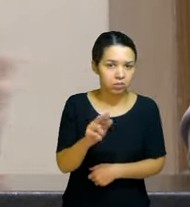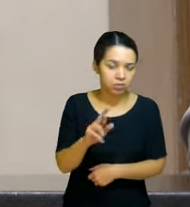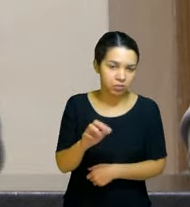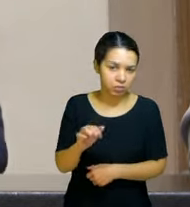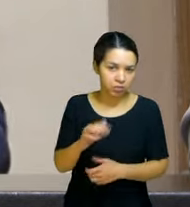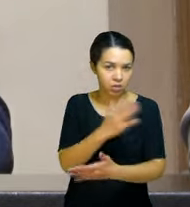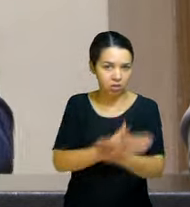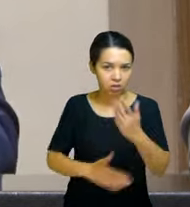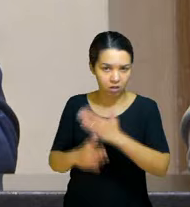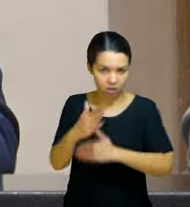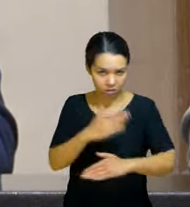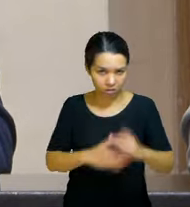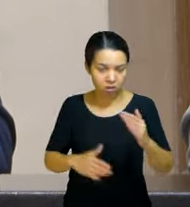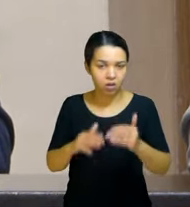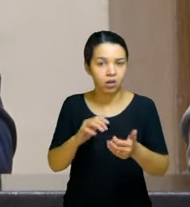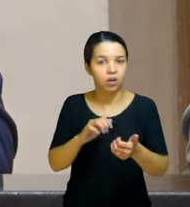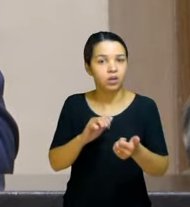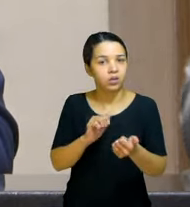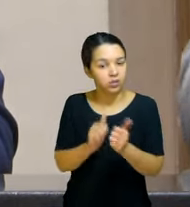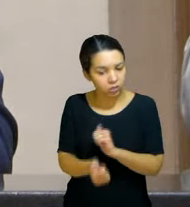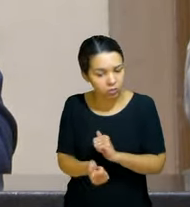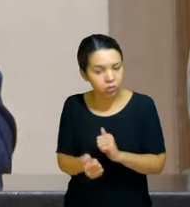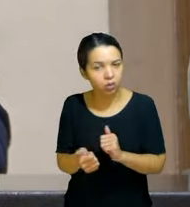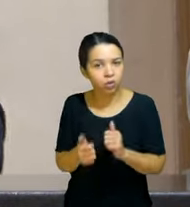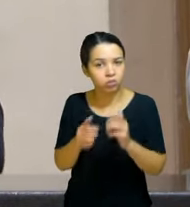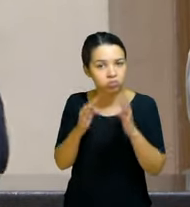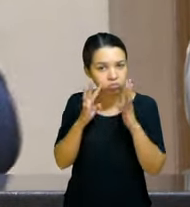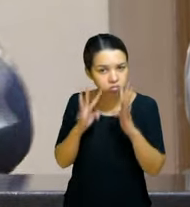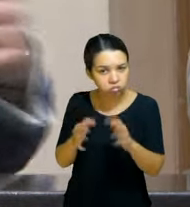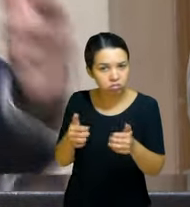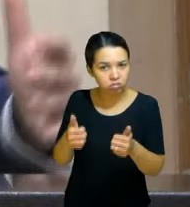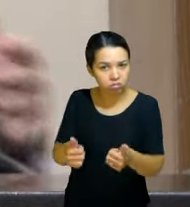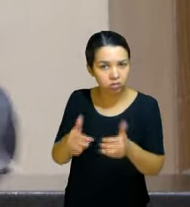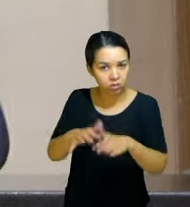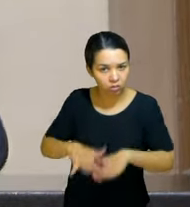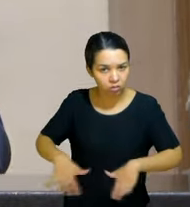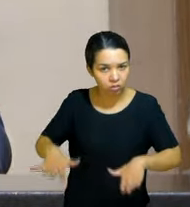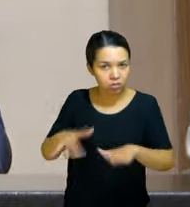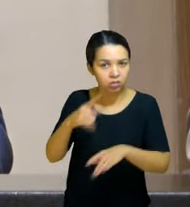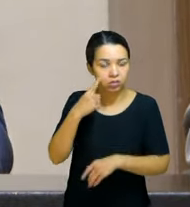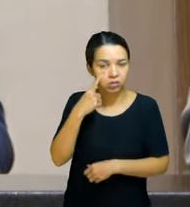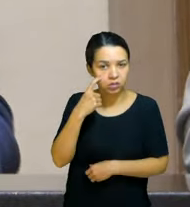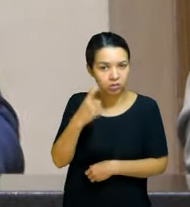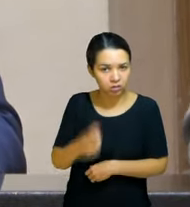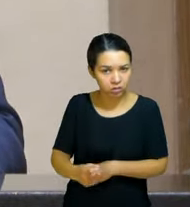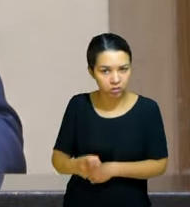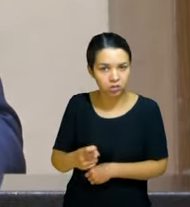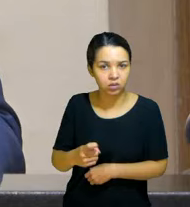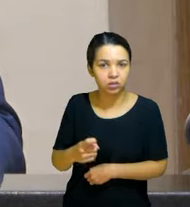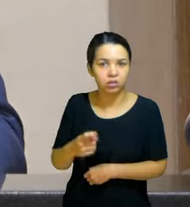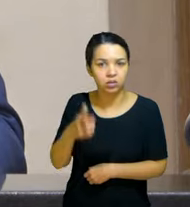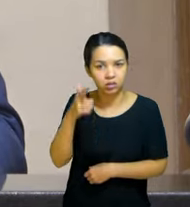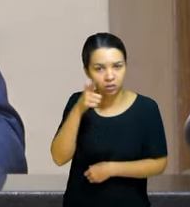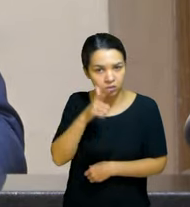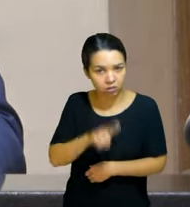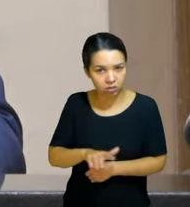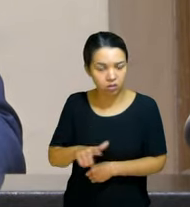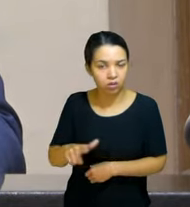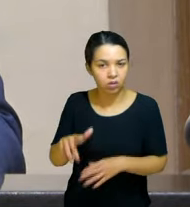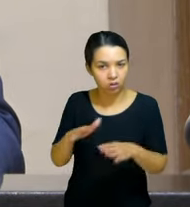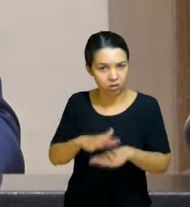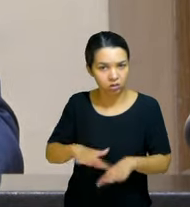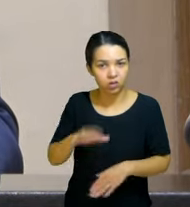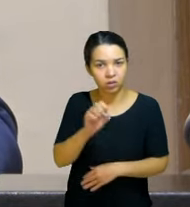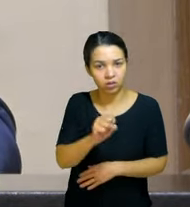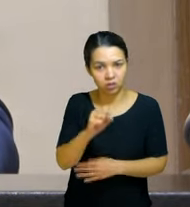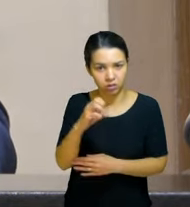gente quer, seja bem atendido, para que todos tenham os seus interesses contemplados e para que Santa